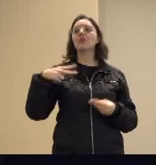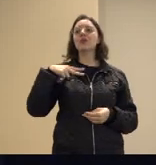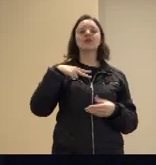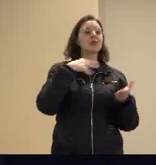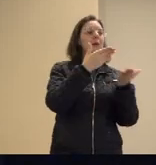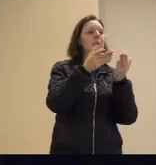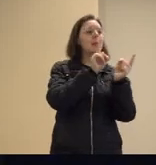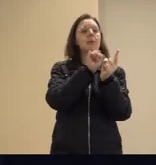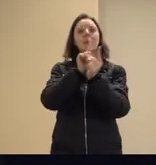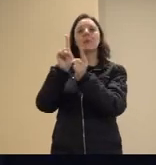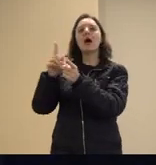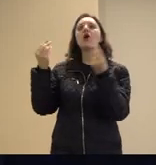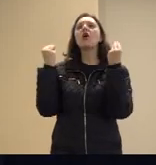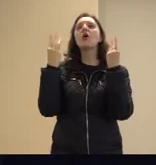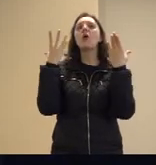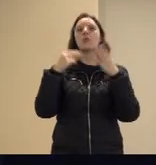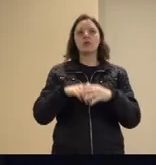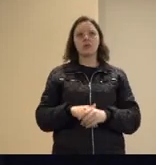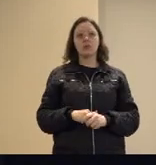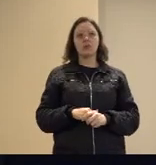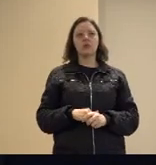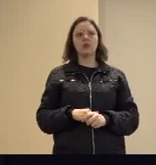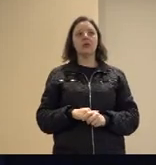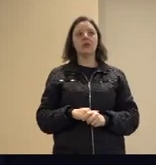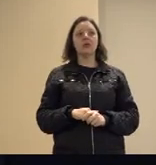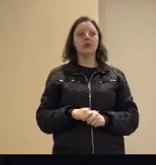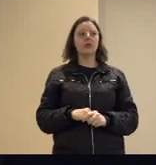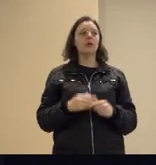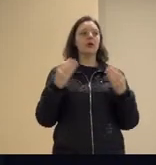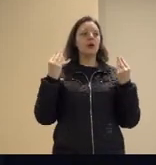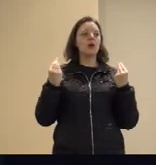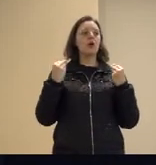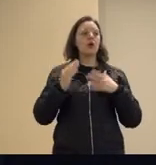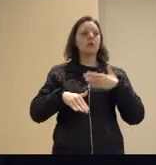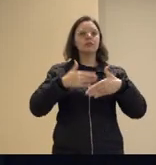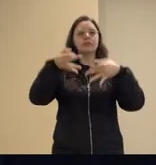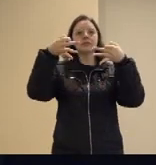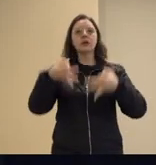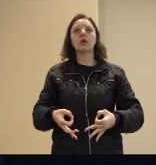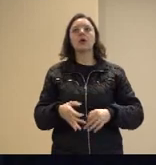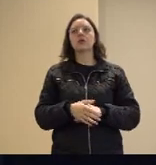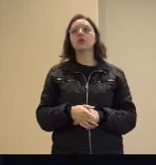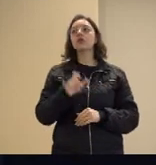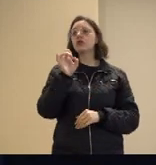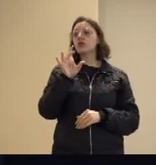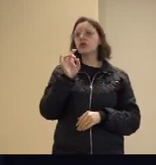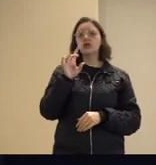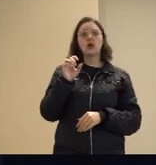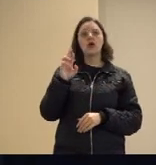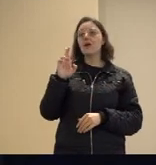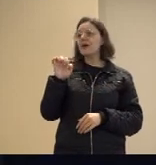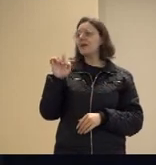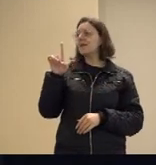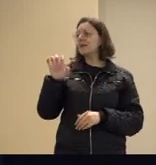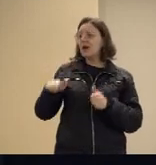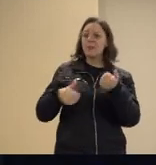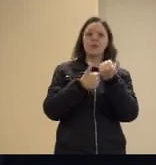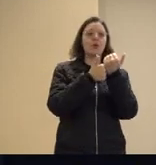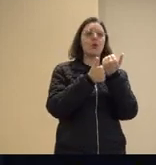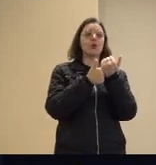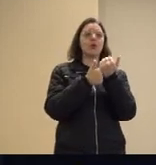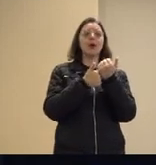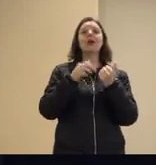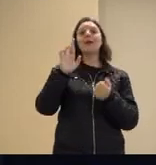individualizada? Como trabalhar de forma correta? Só com o apoio da rede, sem